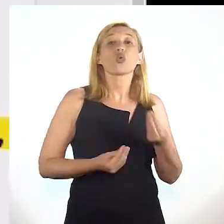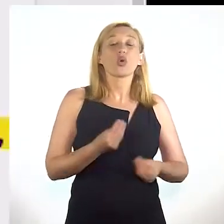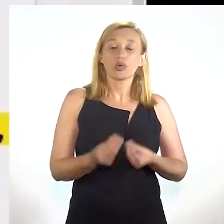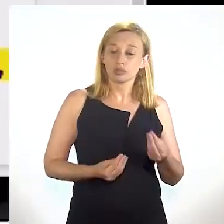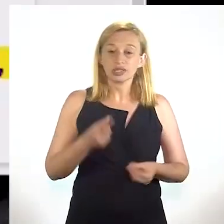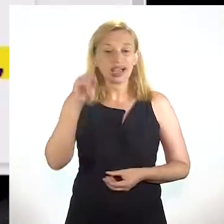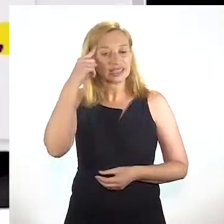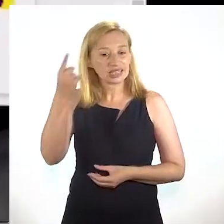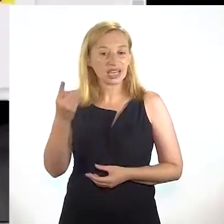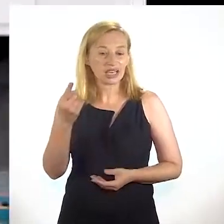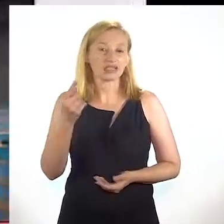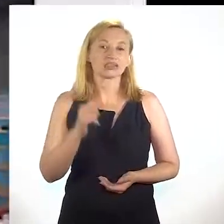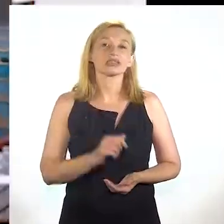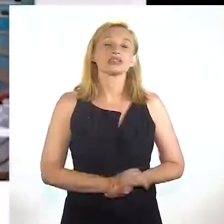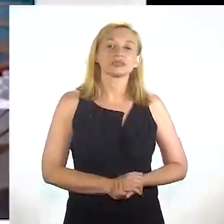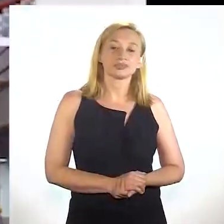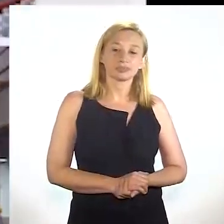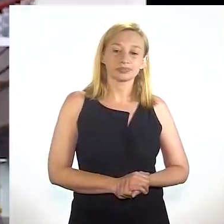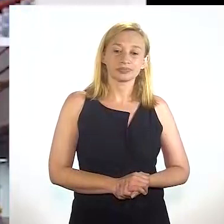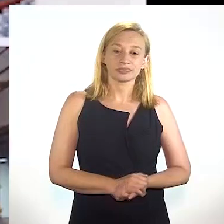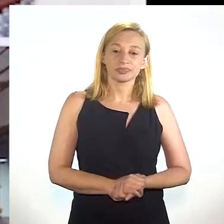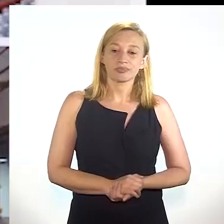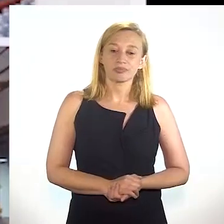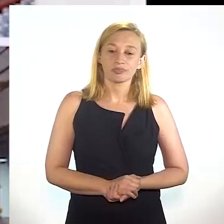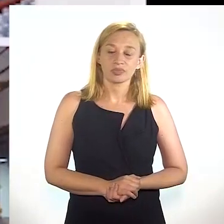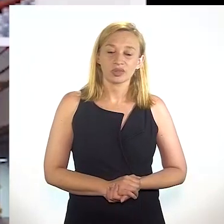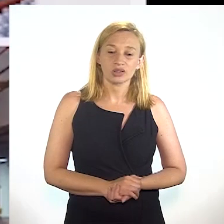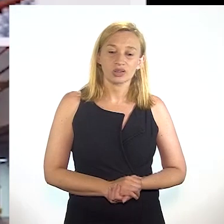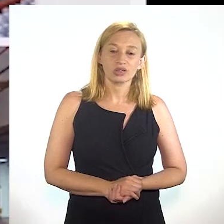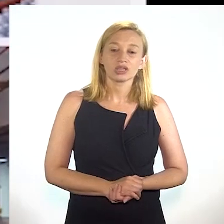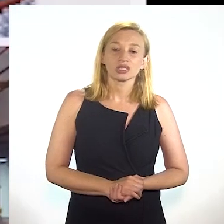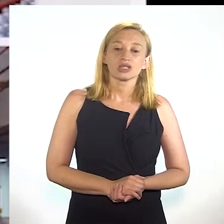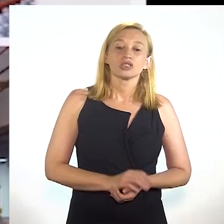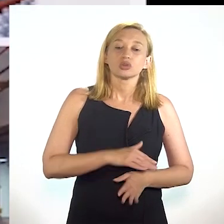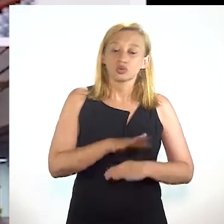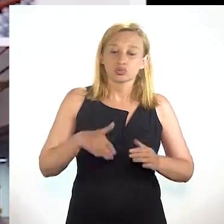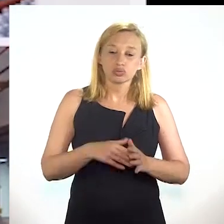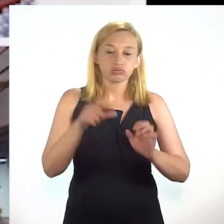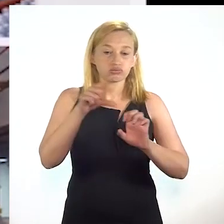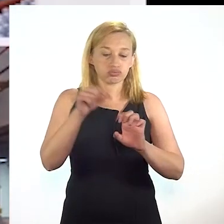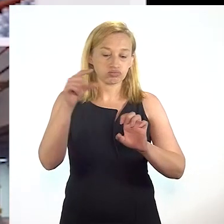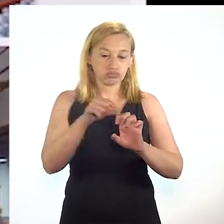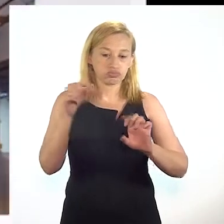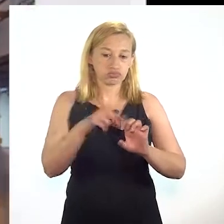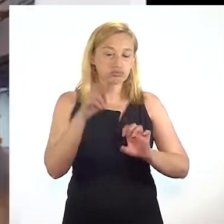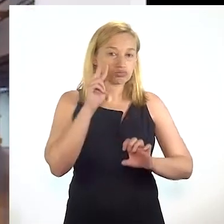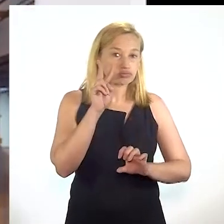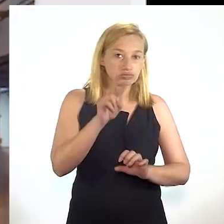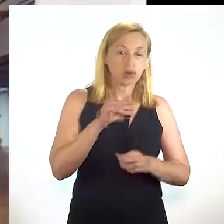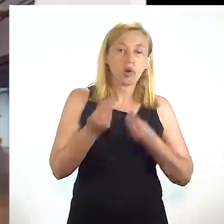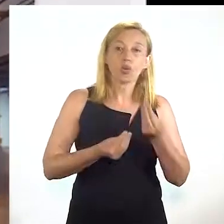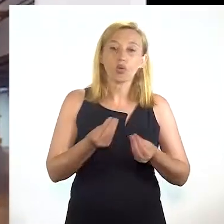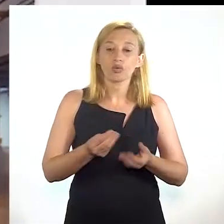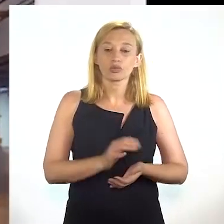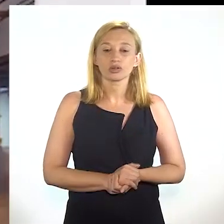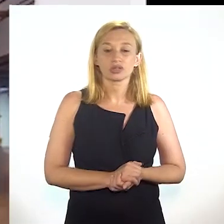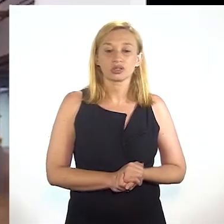E isso vai ser feito como? Né? A ideia é ter um lab, e a gente tem um andar aí que é dedicado todo ao